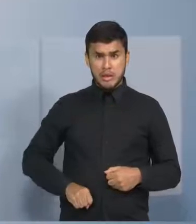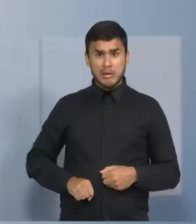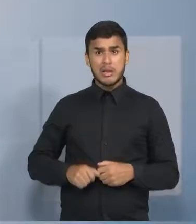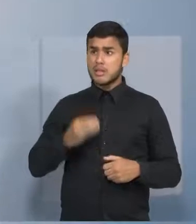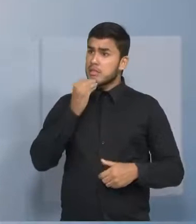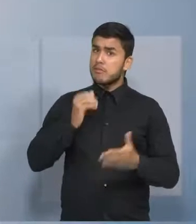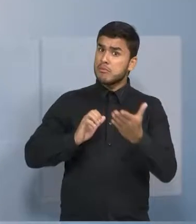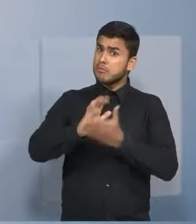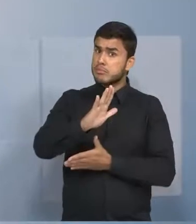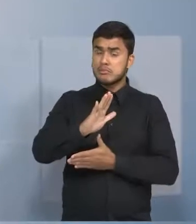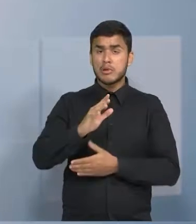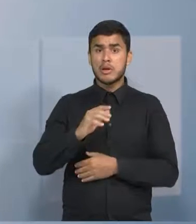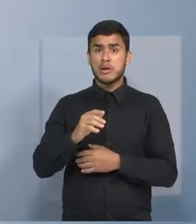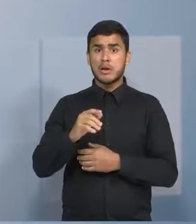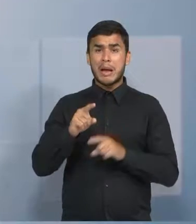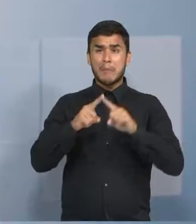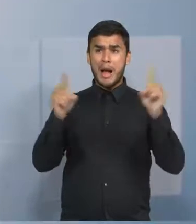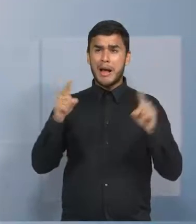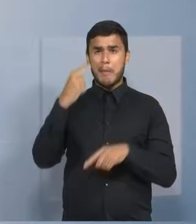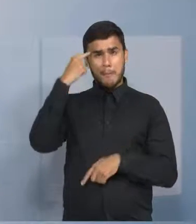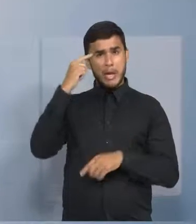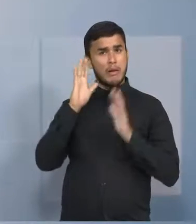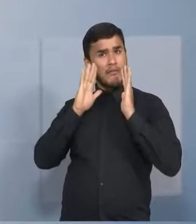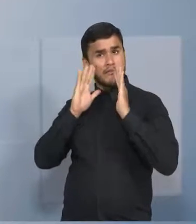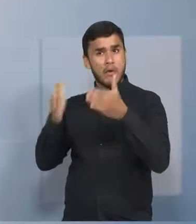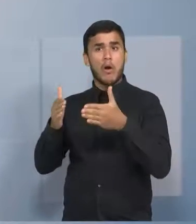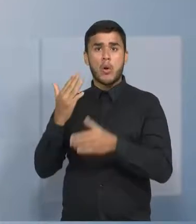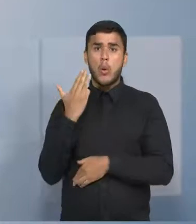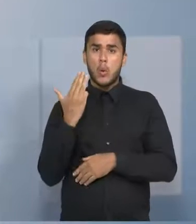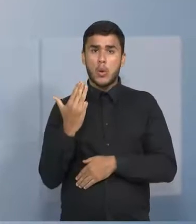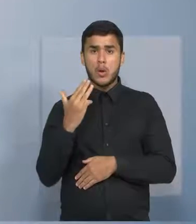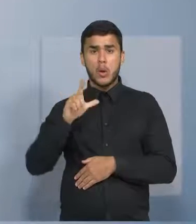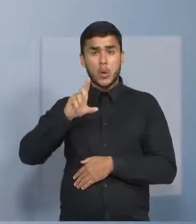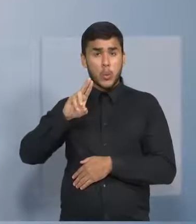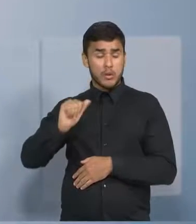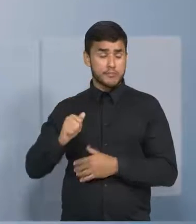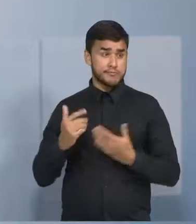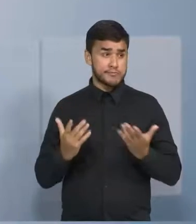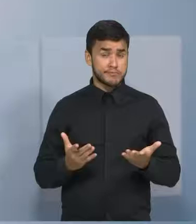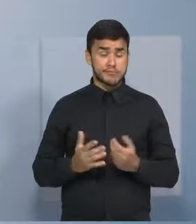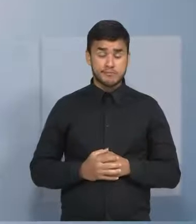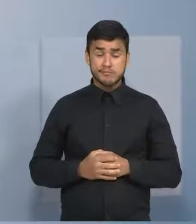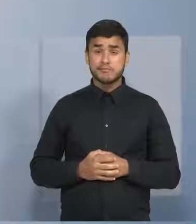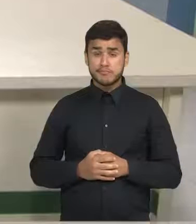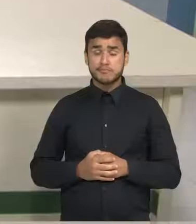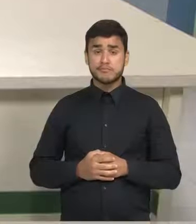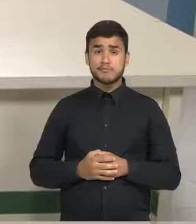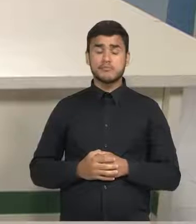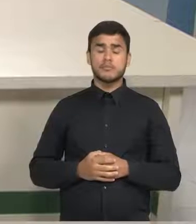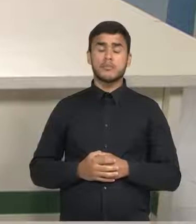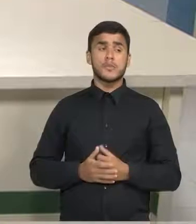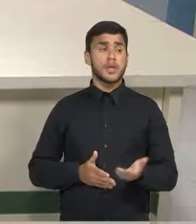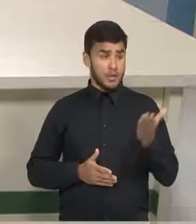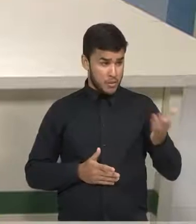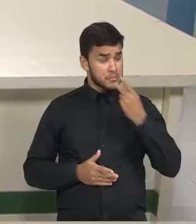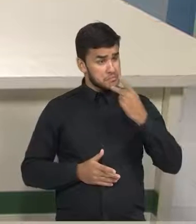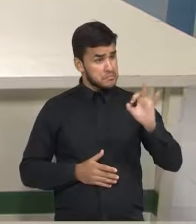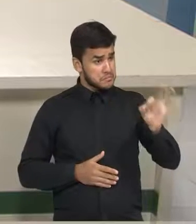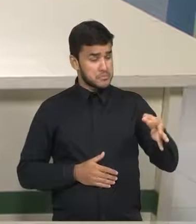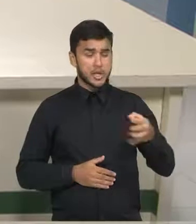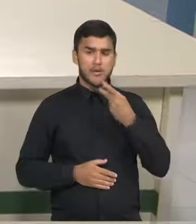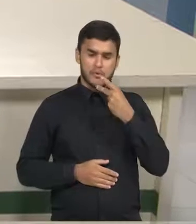houve um erro. Não, em nome de uma estabilidade... A Carmen Lúcia, ela conseguiu uma coisa interessante. Ela